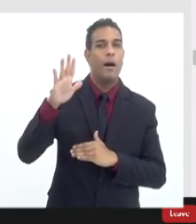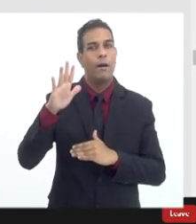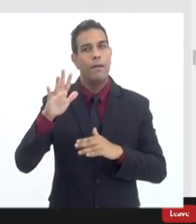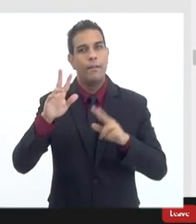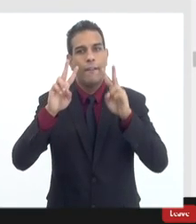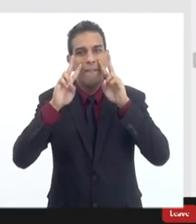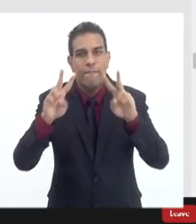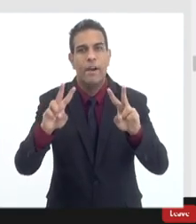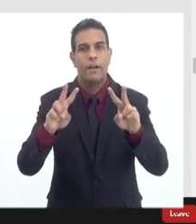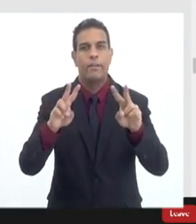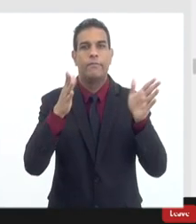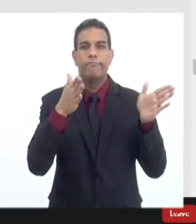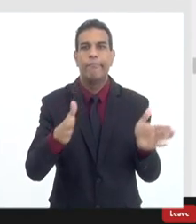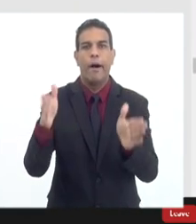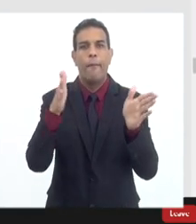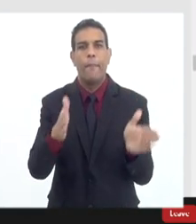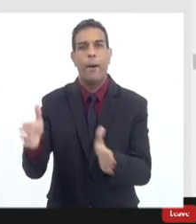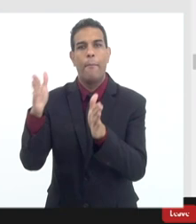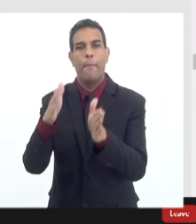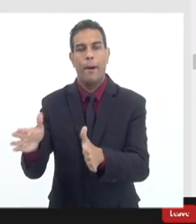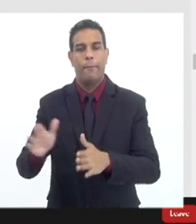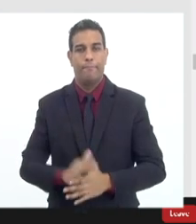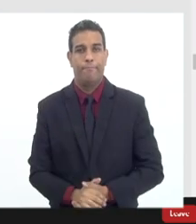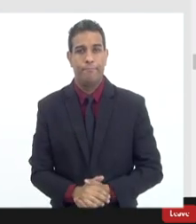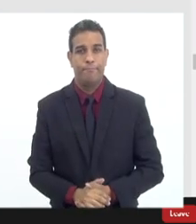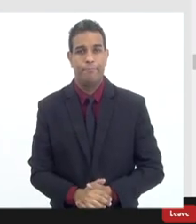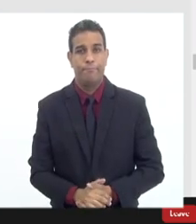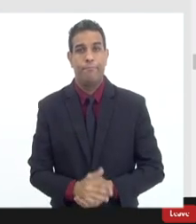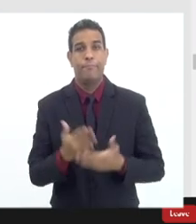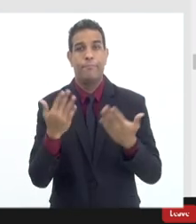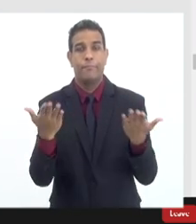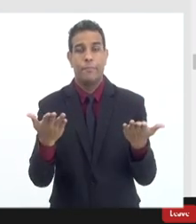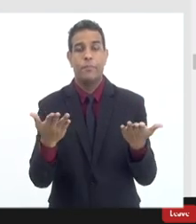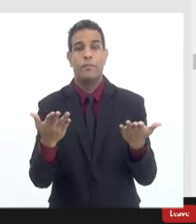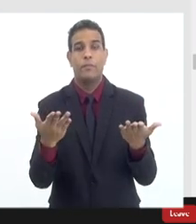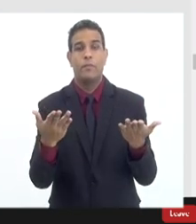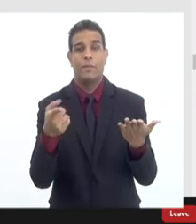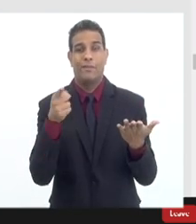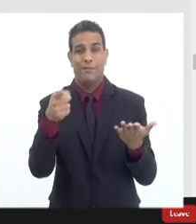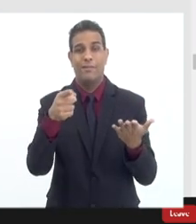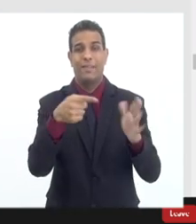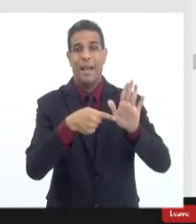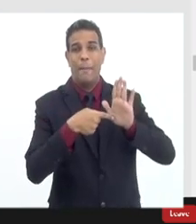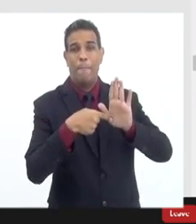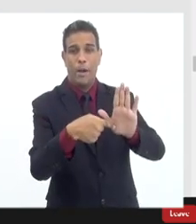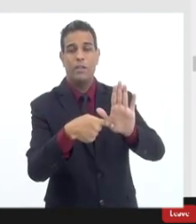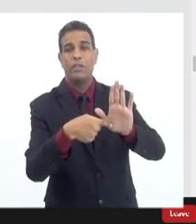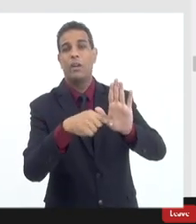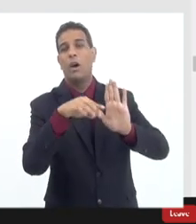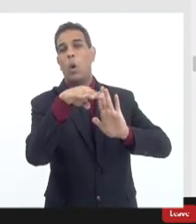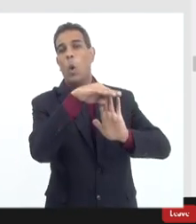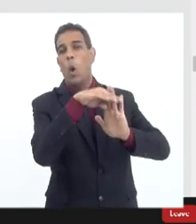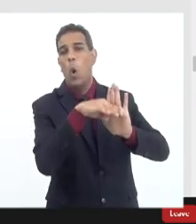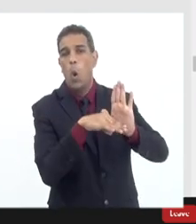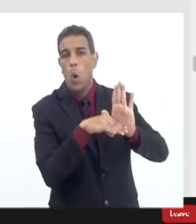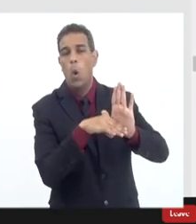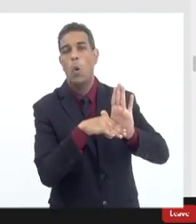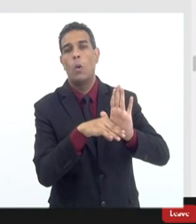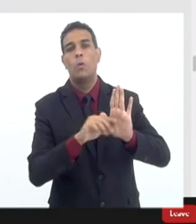realidade do cotidiano escolar. Mas, por fim, o último gráfico que a gente quer mostrar é